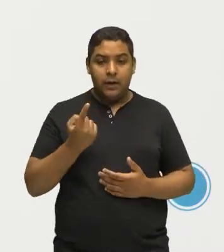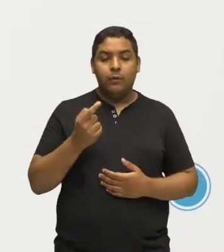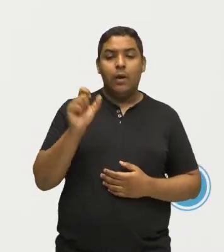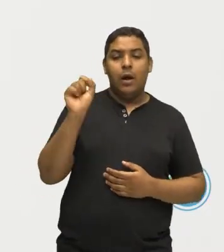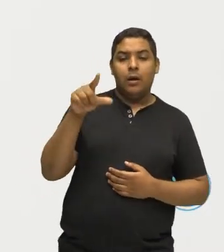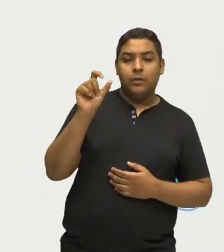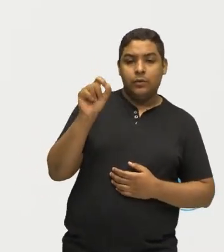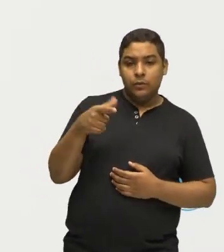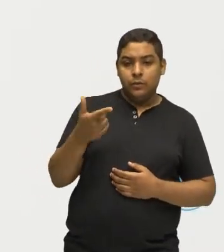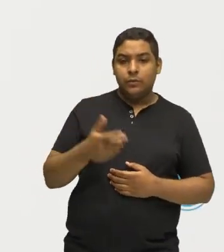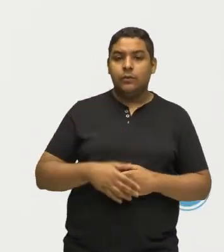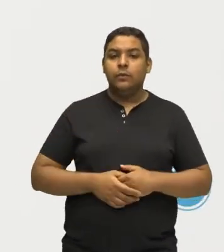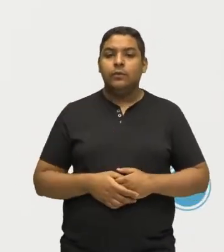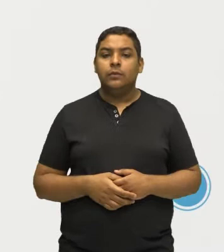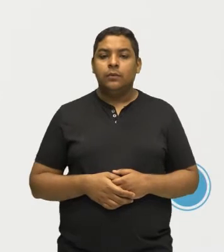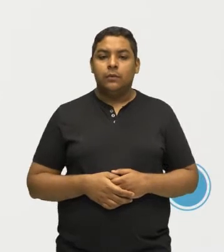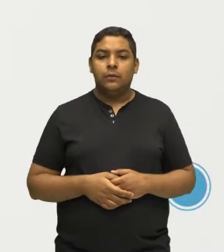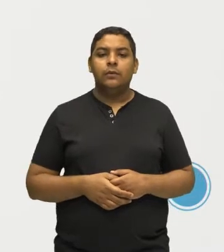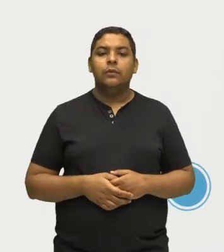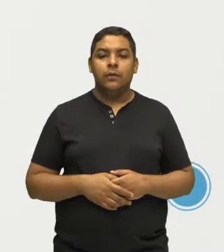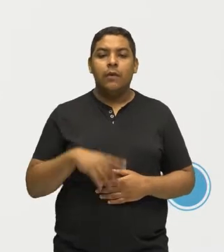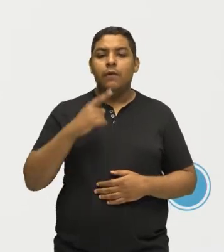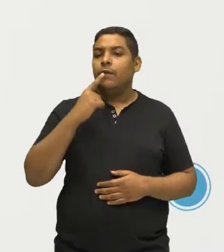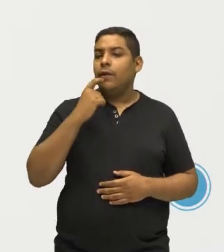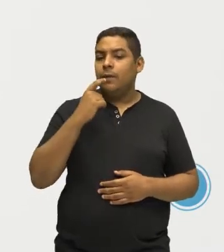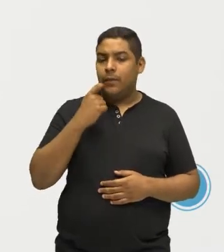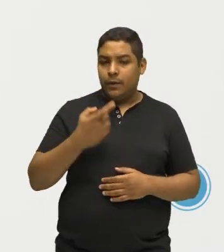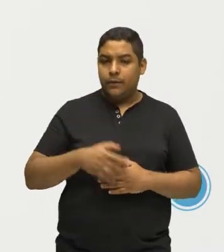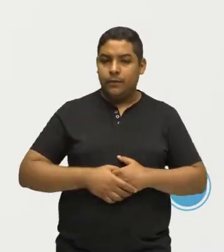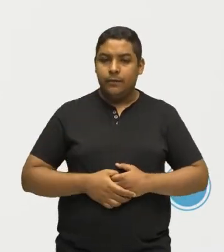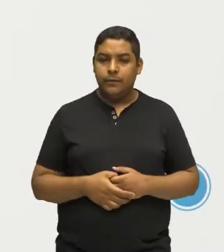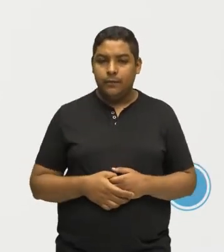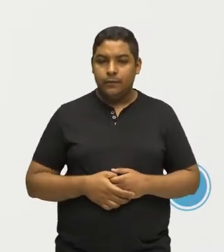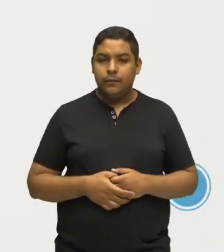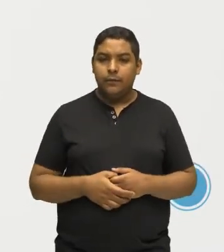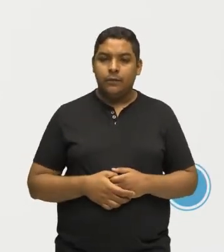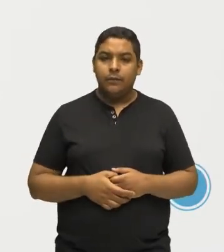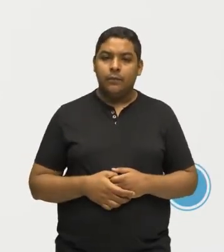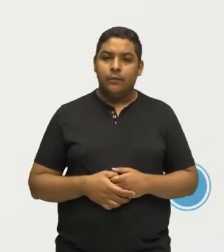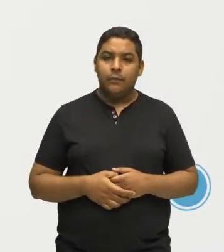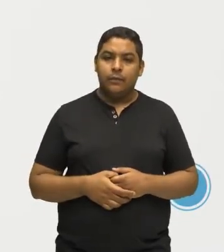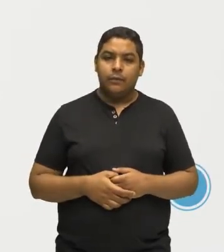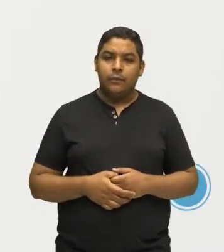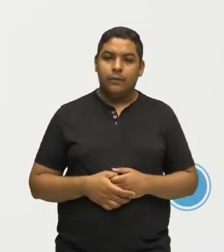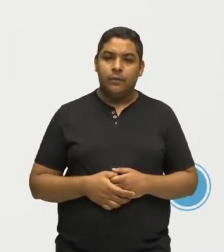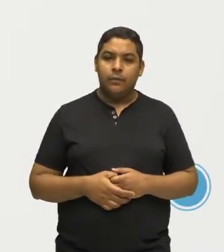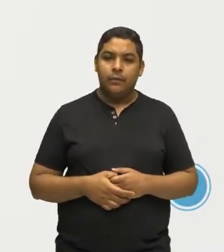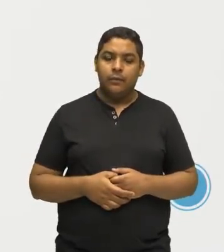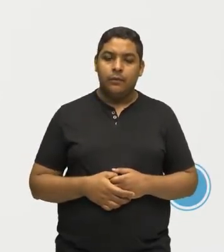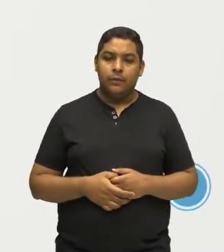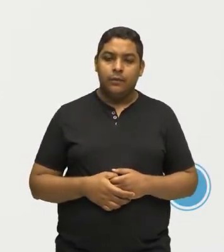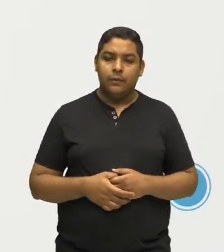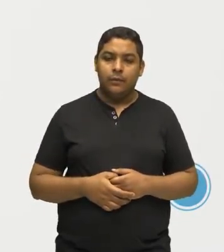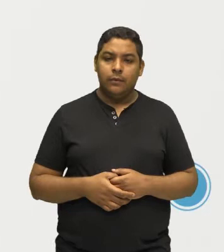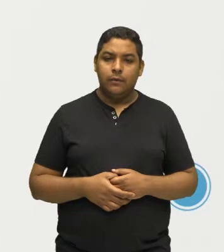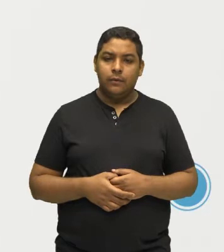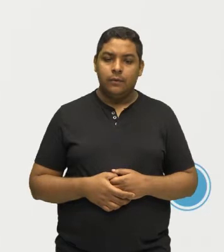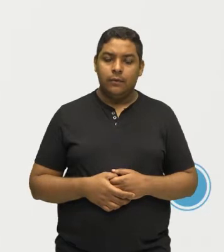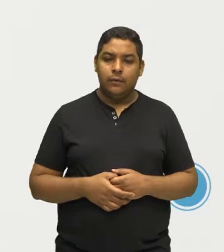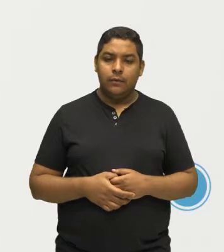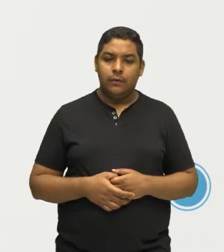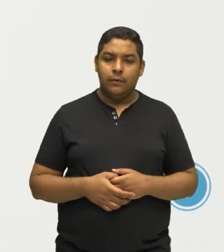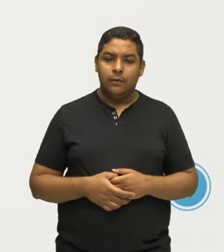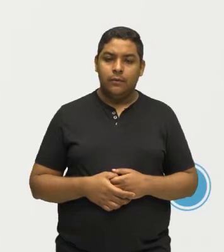O amarelo e o vermelho. Então, vai surgir essa cor secundária. E se eu pegar essa cor azul